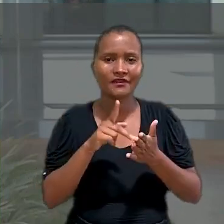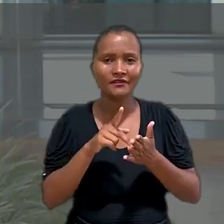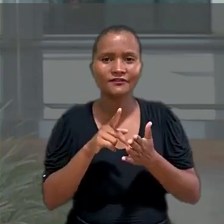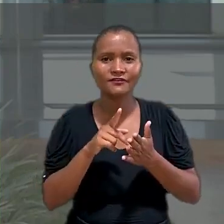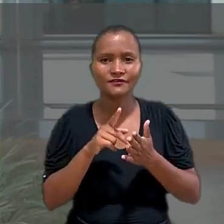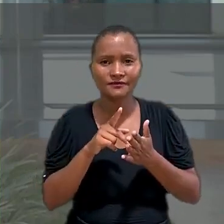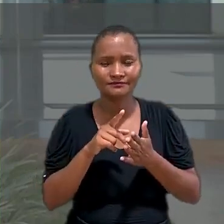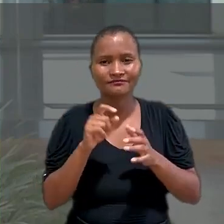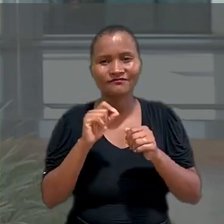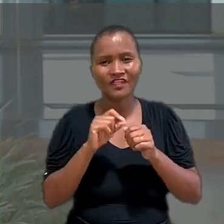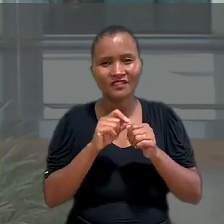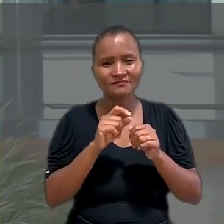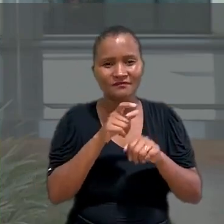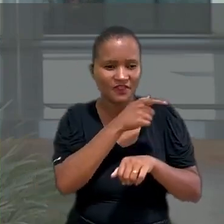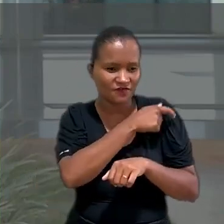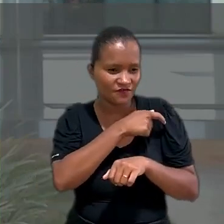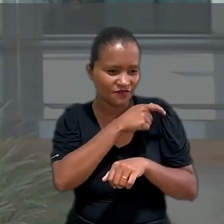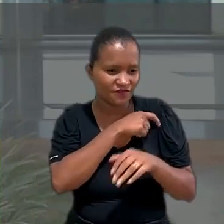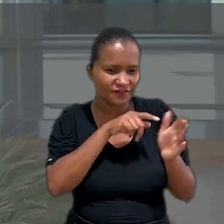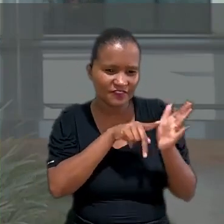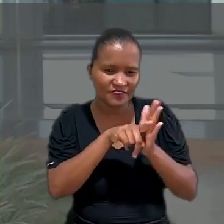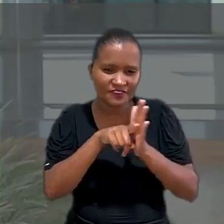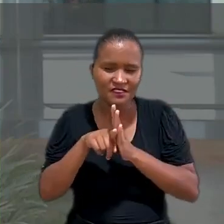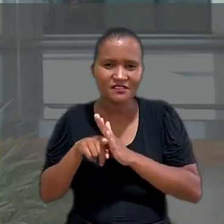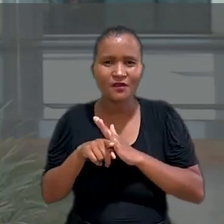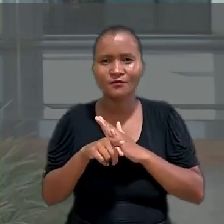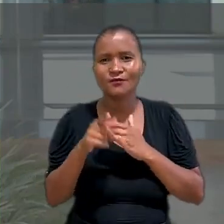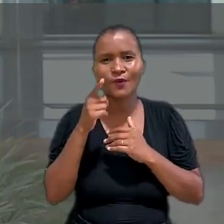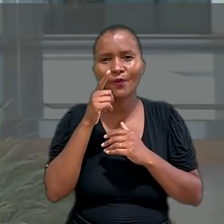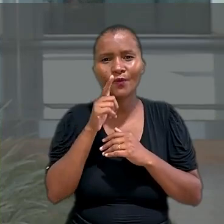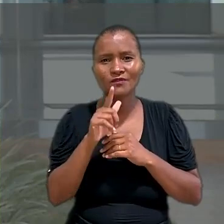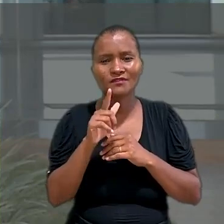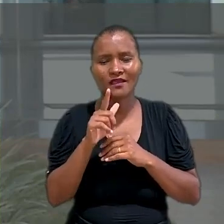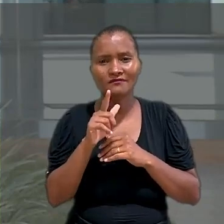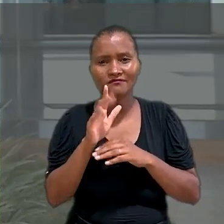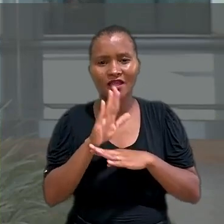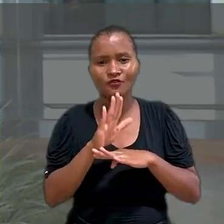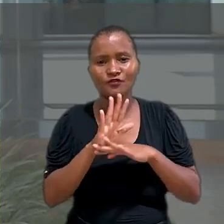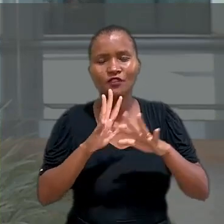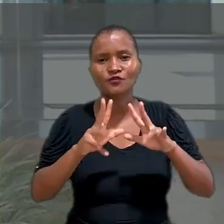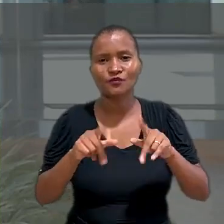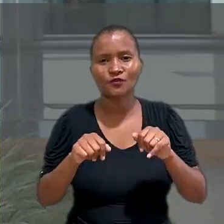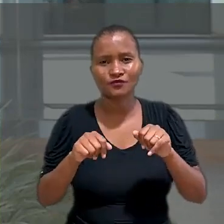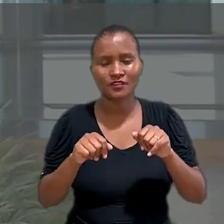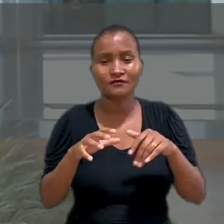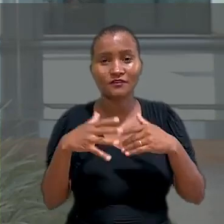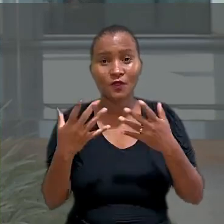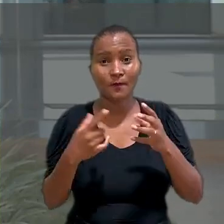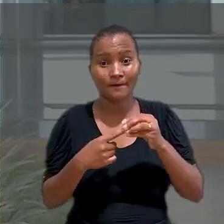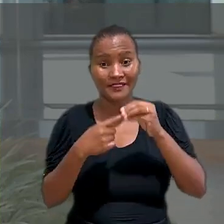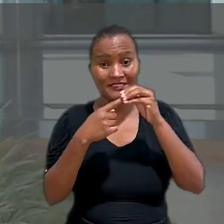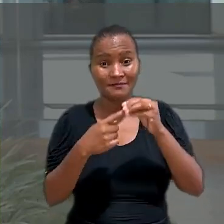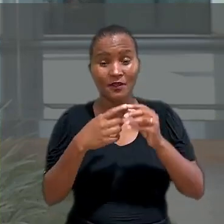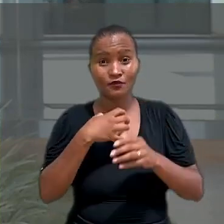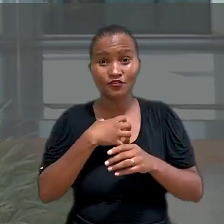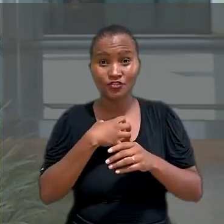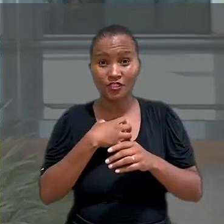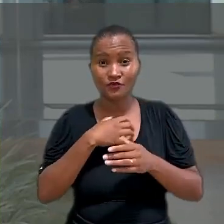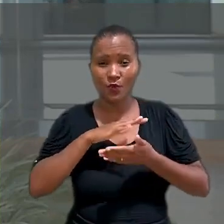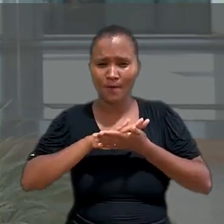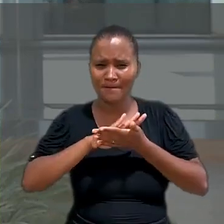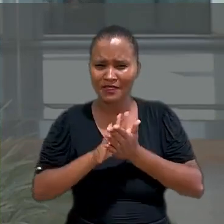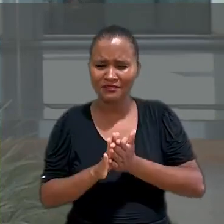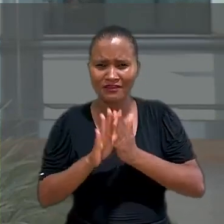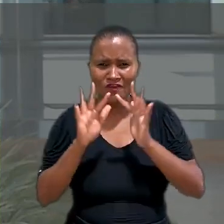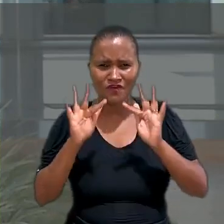não alcance todos os casos, não alcance todas as vítimas. Então, uma das principais maneiras de combater, de prevenir e